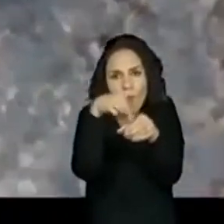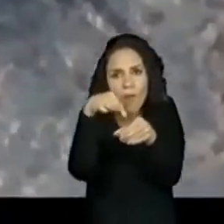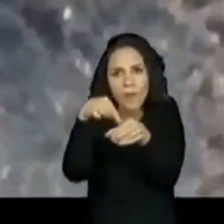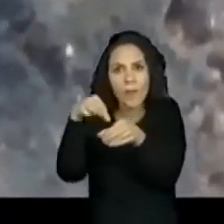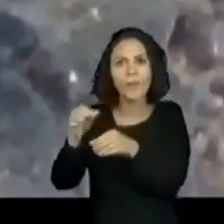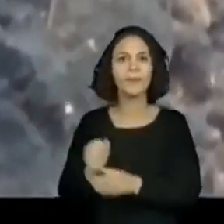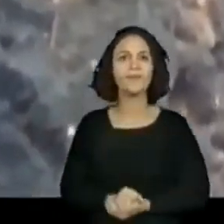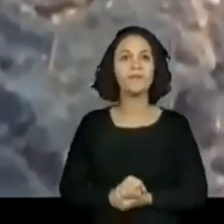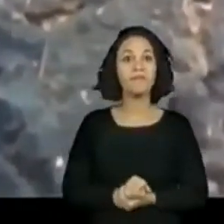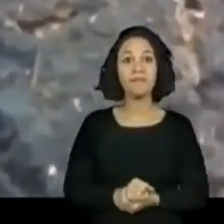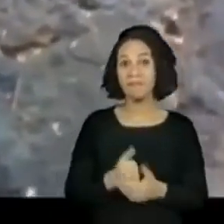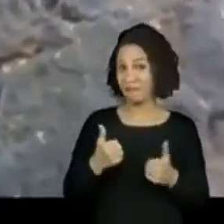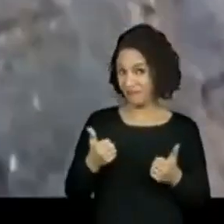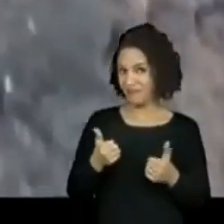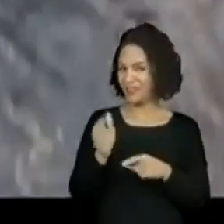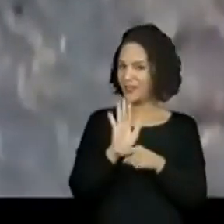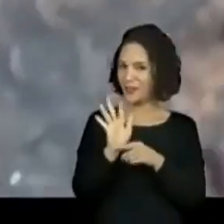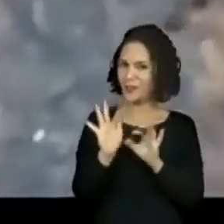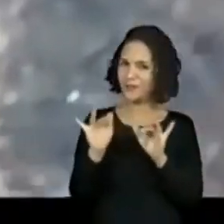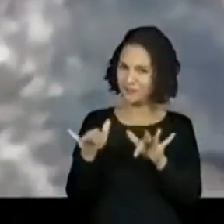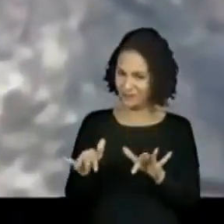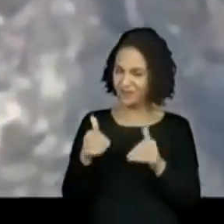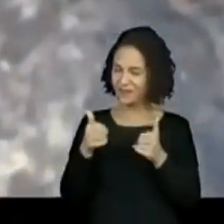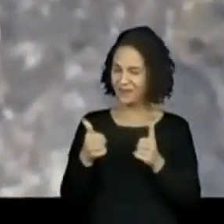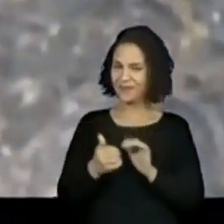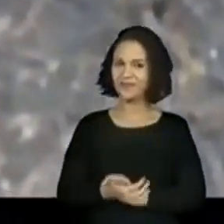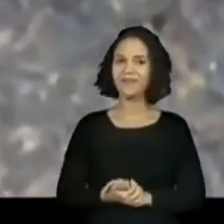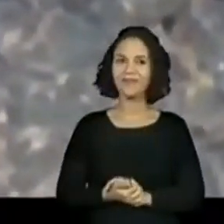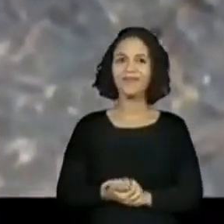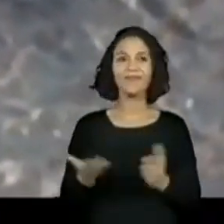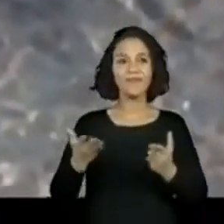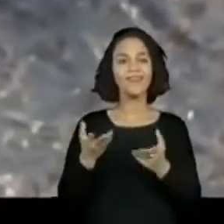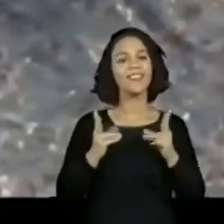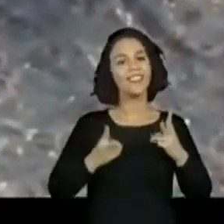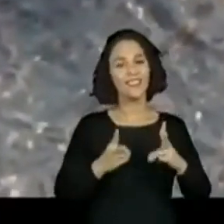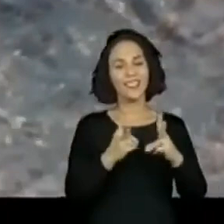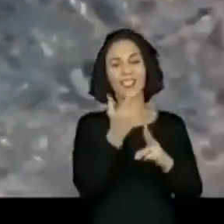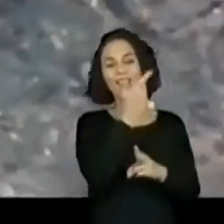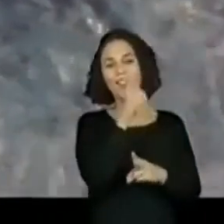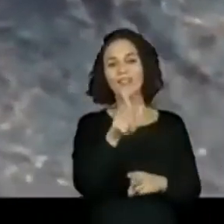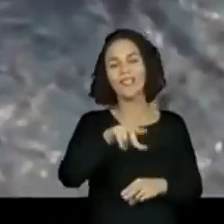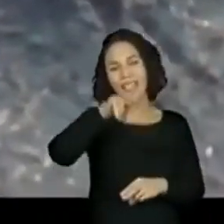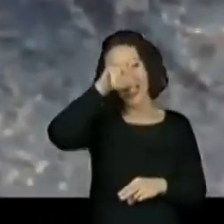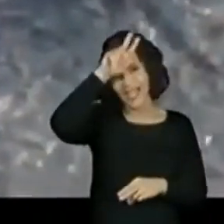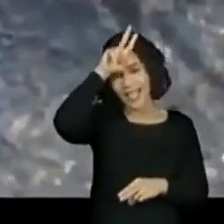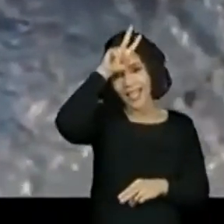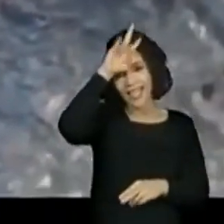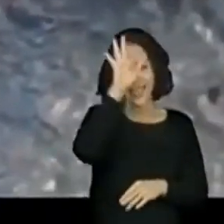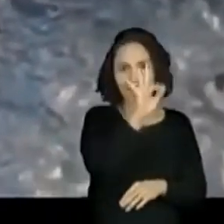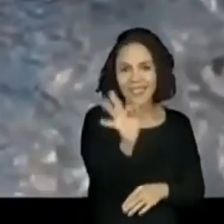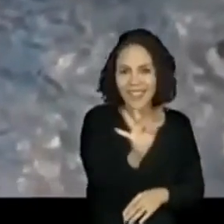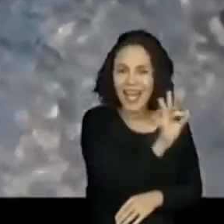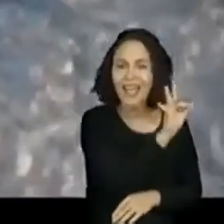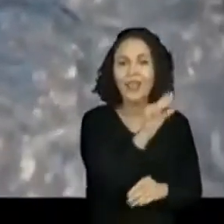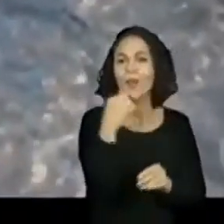Podemos encerrar então o vídeo. E a gente vai continuar falando sobre insetos e suas bocas.